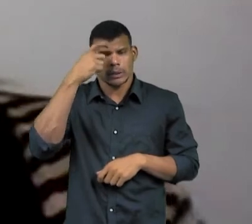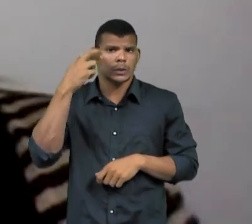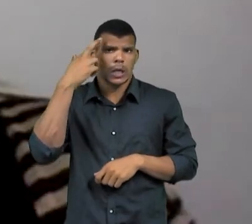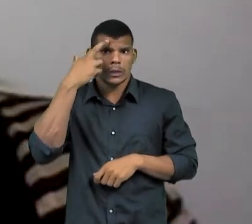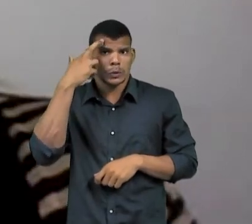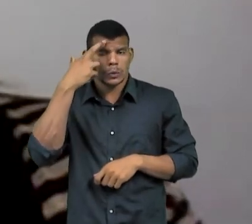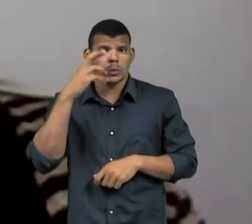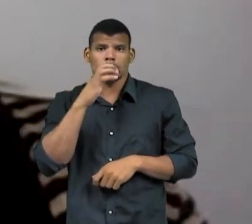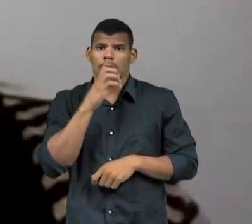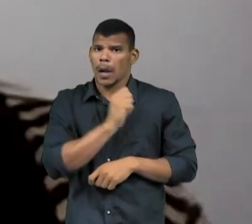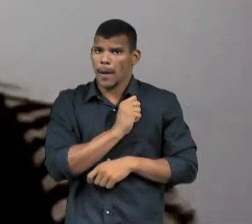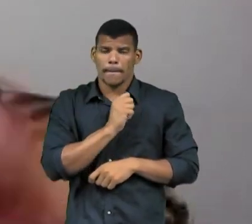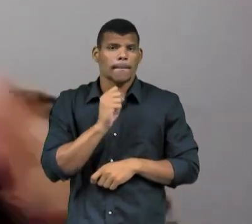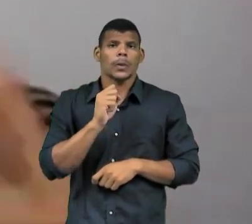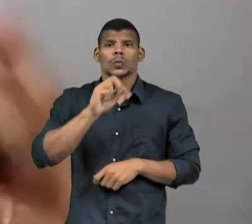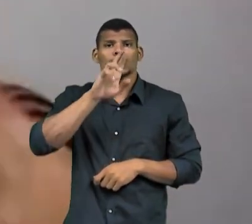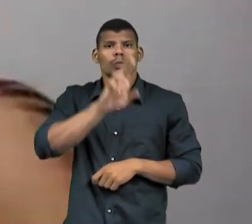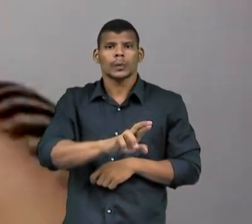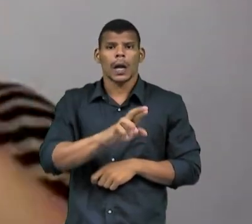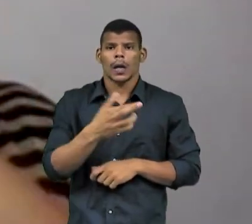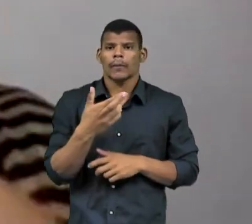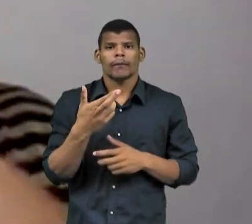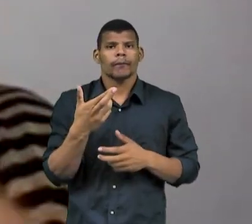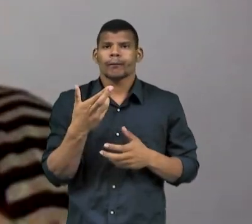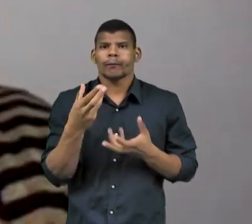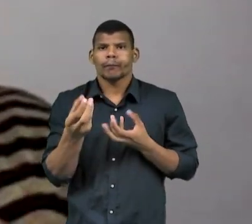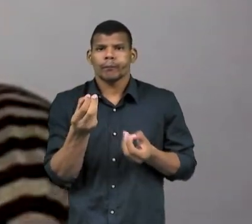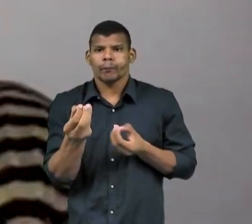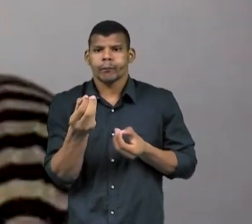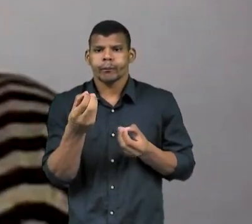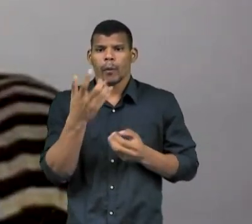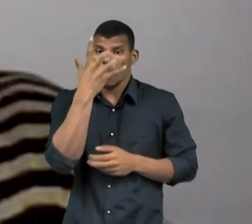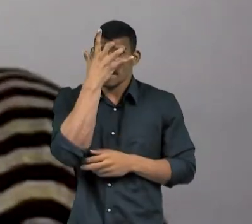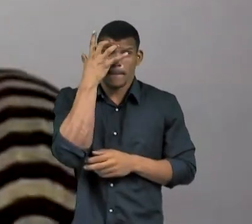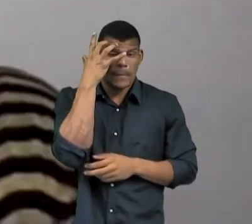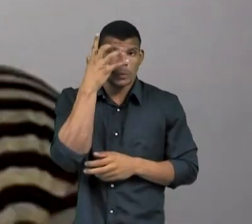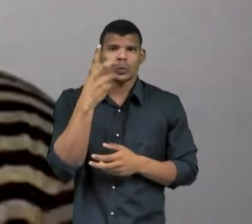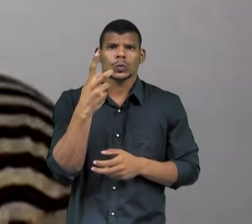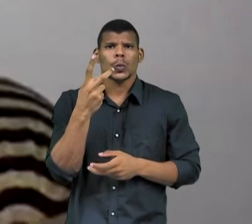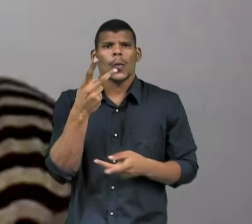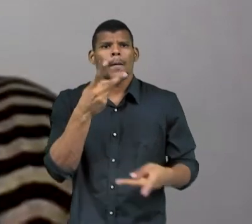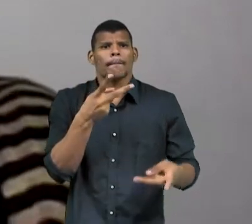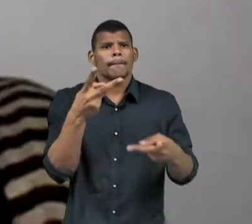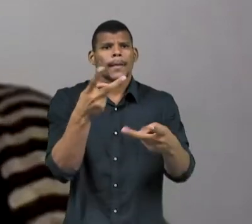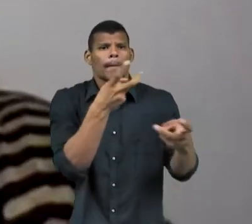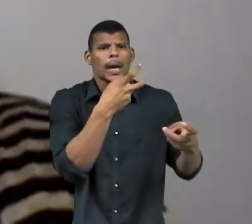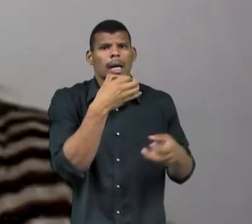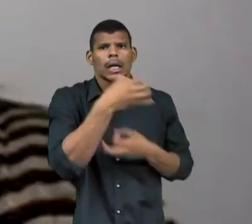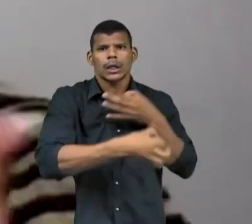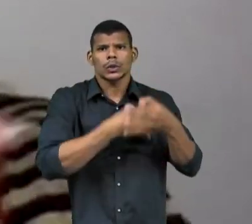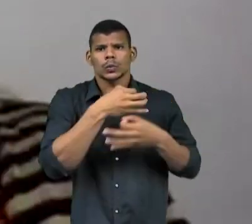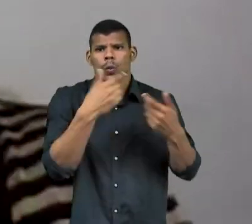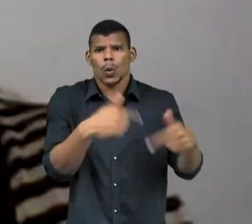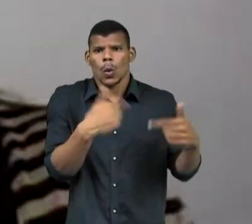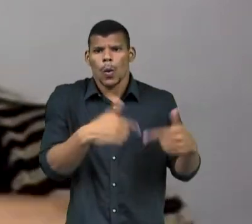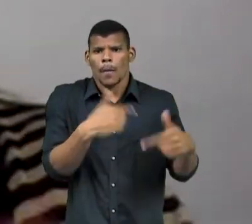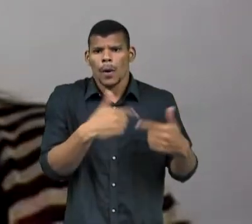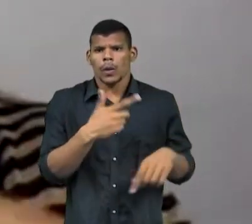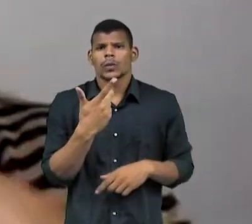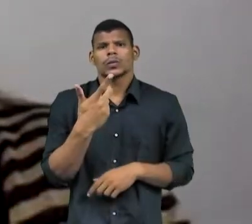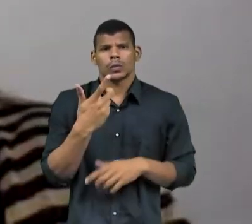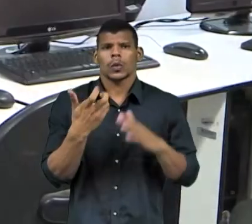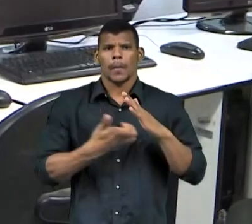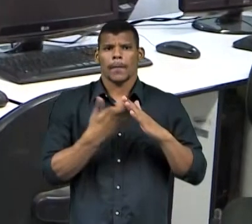do raciocínio, a viabilidade dessa pessoa com um olhar mais crítico para o mercado de trabalho. Então o que as empresas